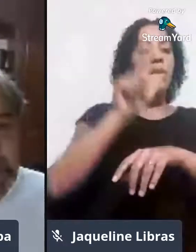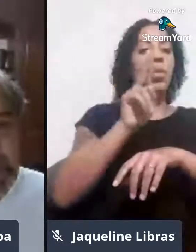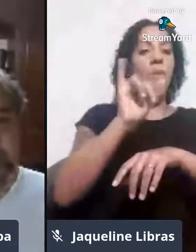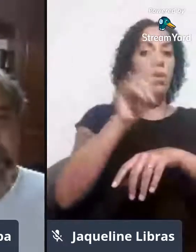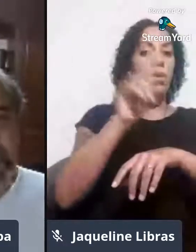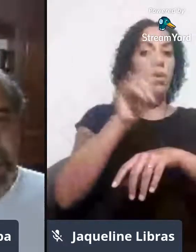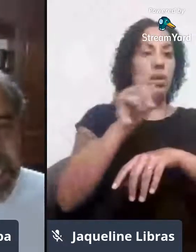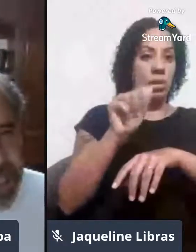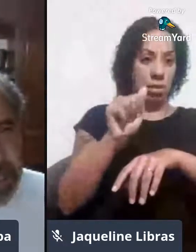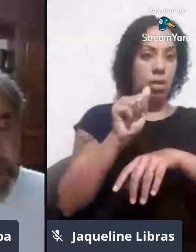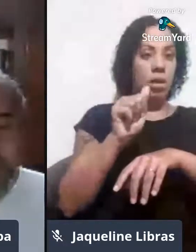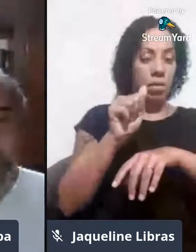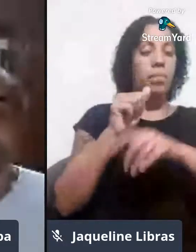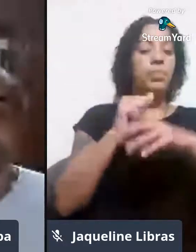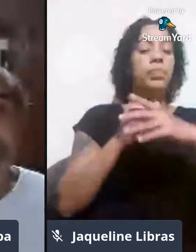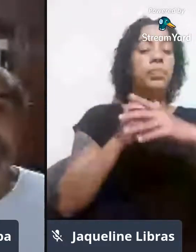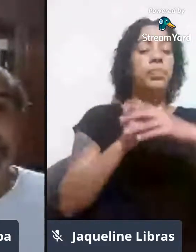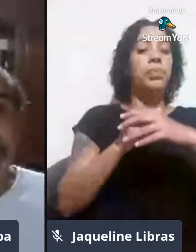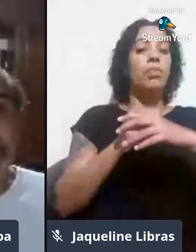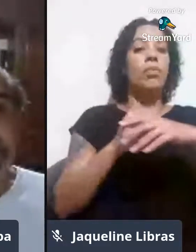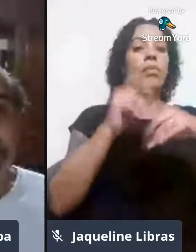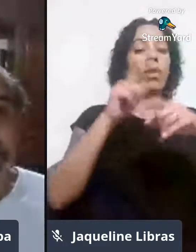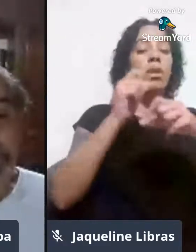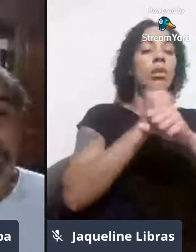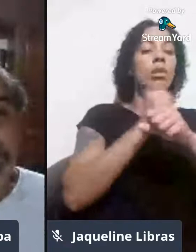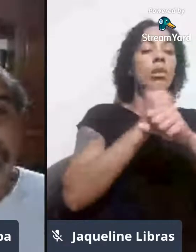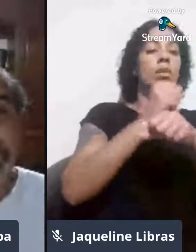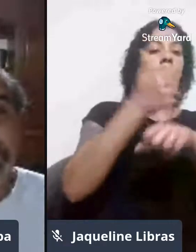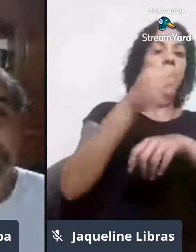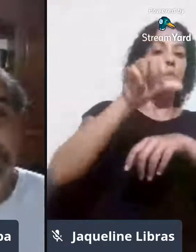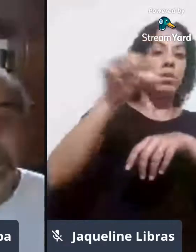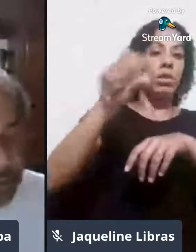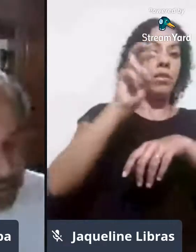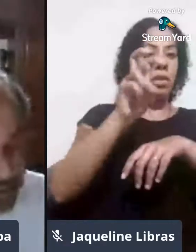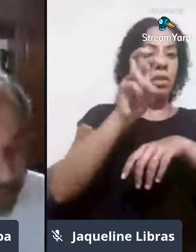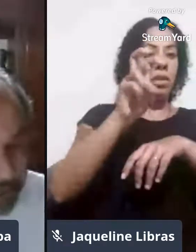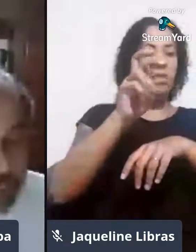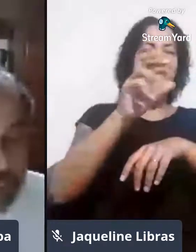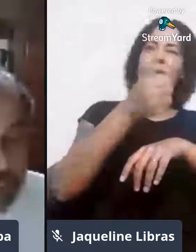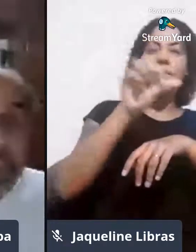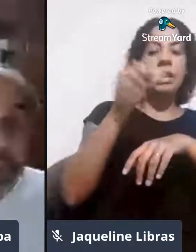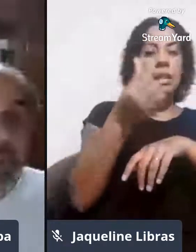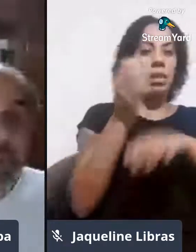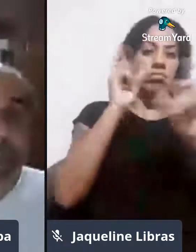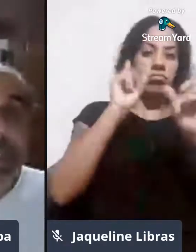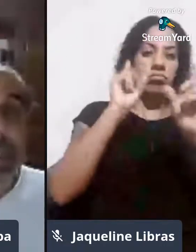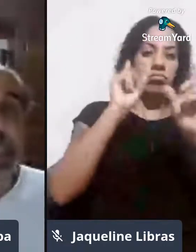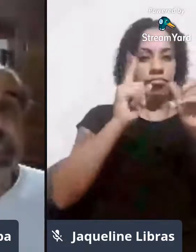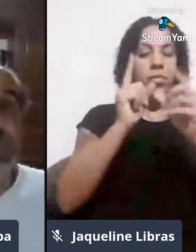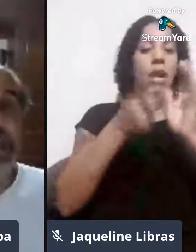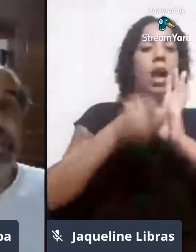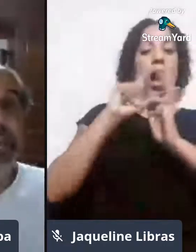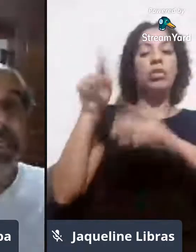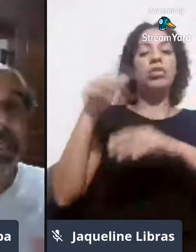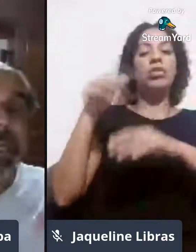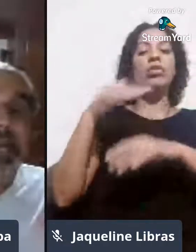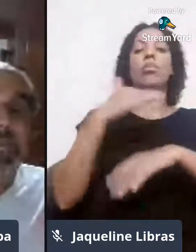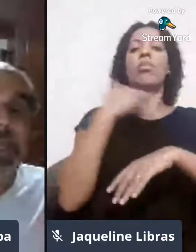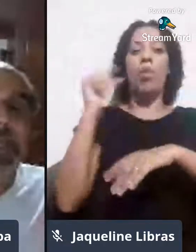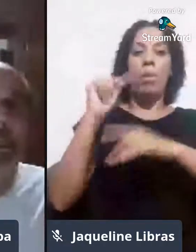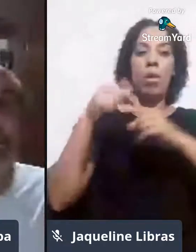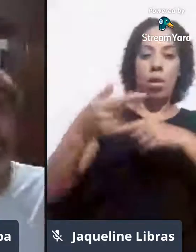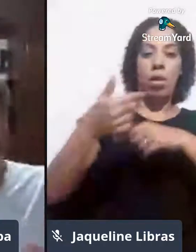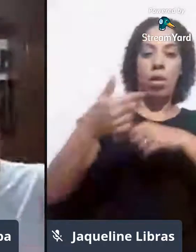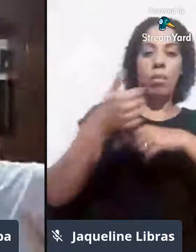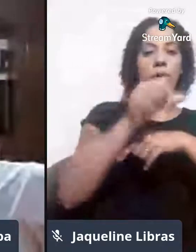em 1995 ou 6, se não me engano. Tá? Um pouco antes dele falecer, em 97. De toda maneira, eu quero dizer que